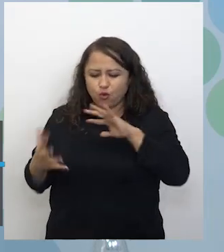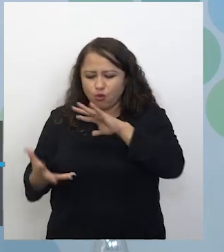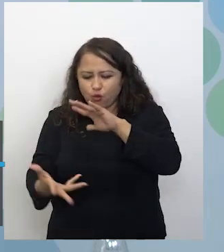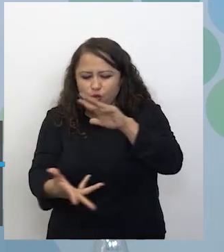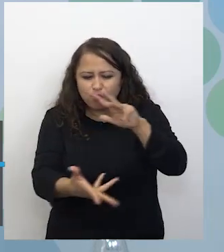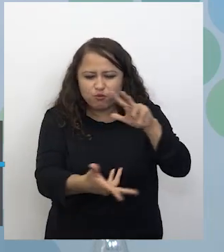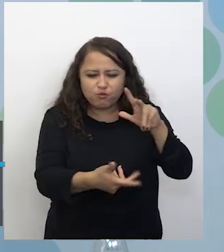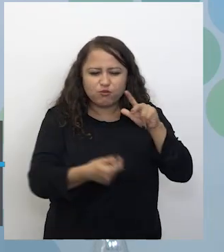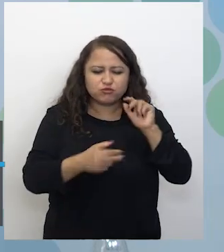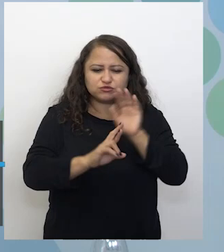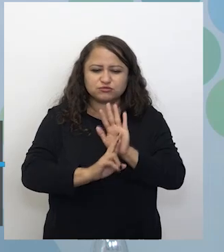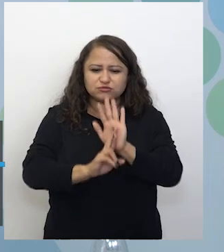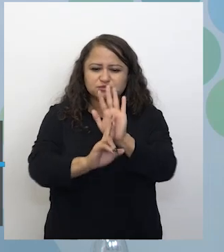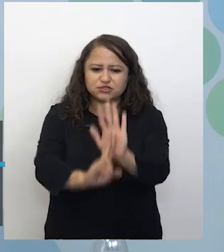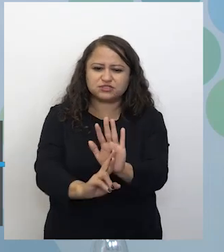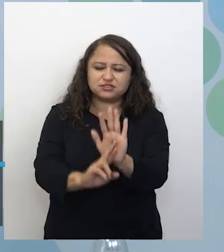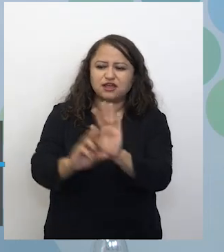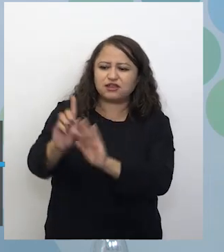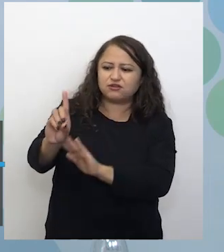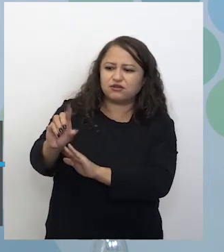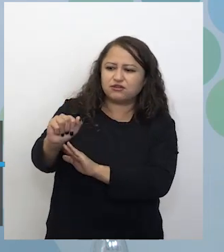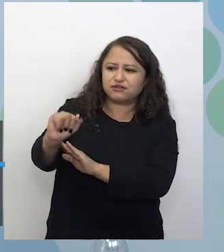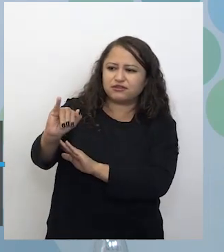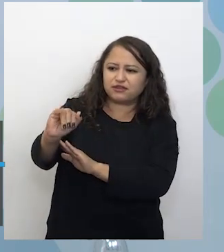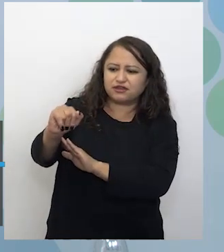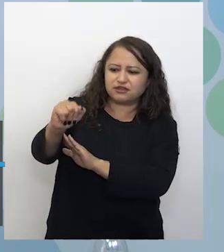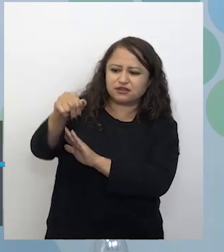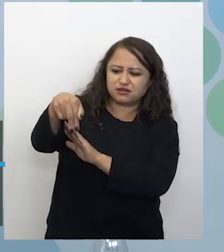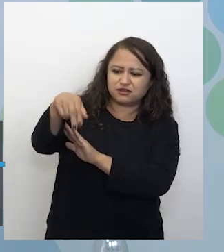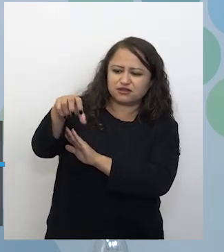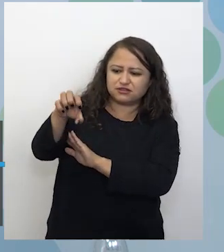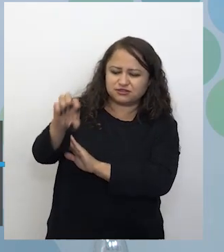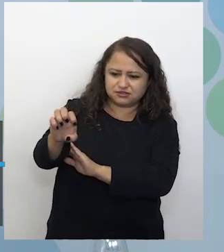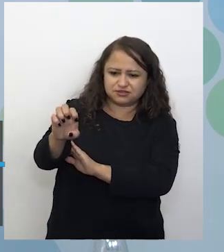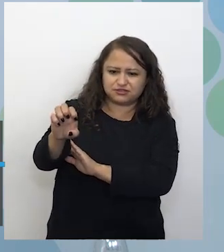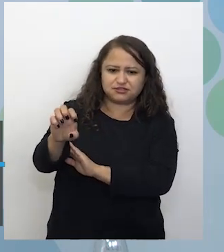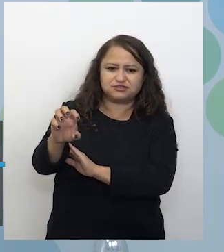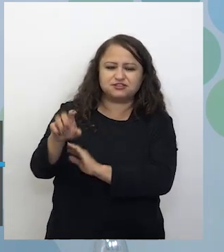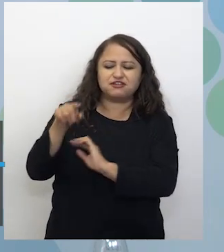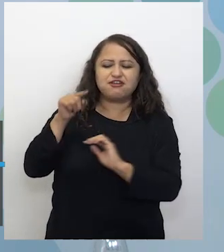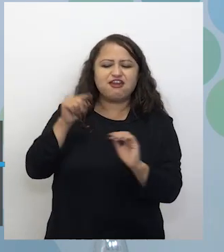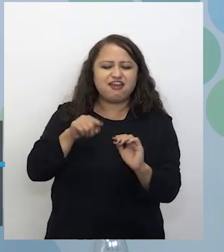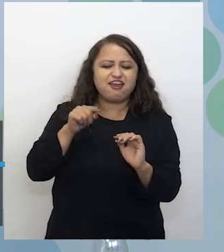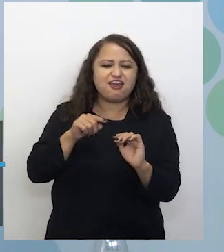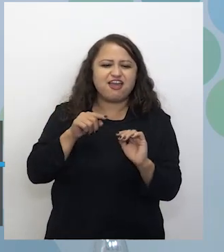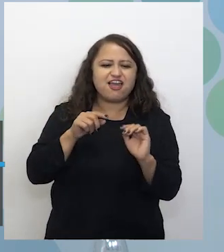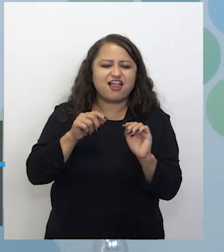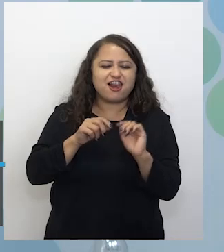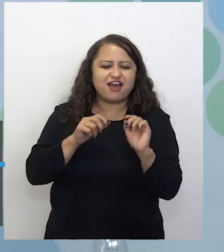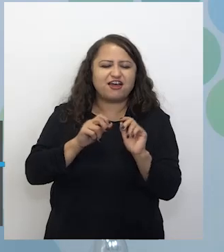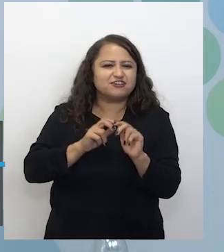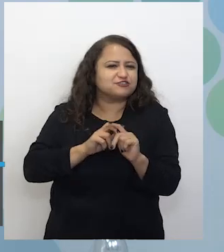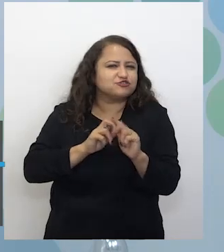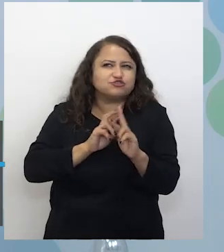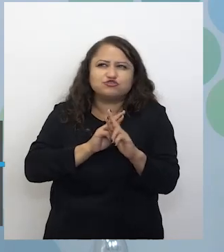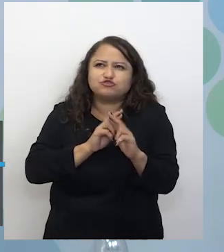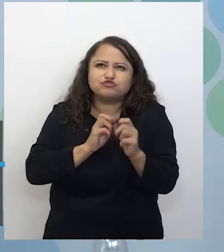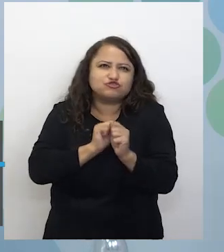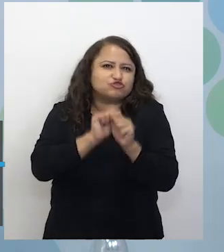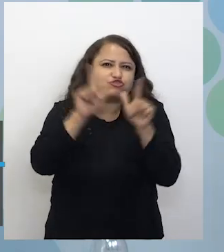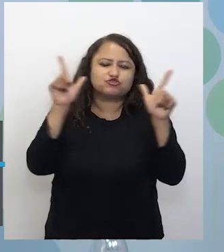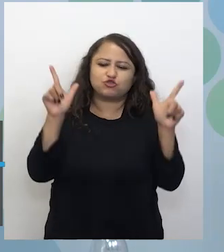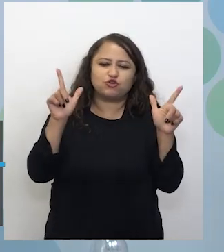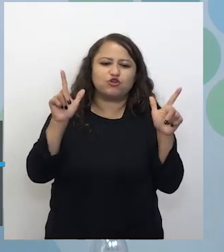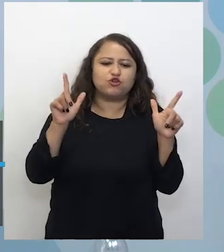Daiane. Né? Então, a professora Virgínia colocou aqui, ela é show mesmo, é uma luta incrível contra os próprios